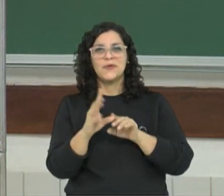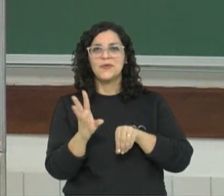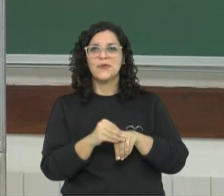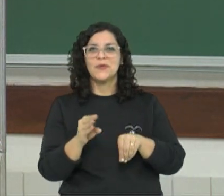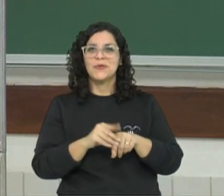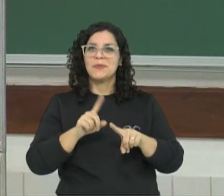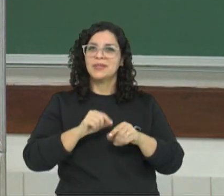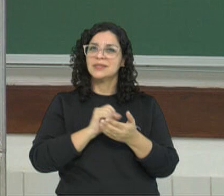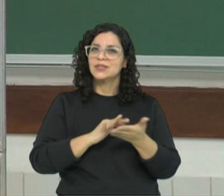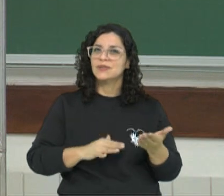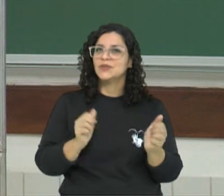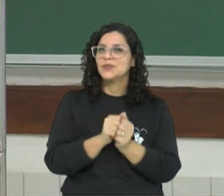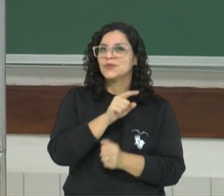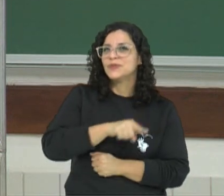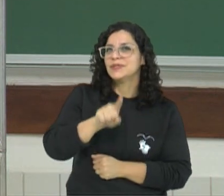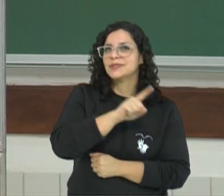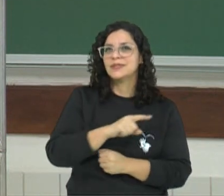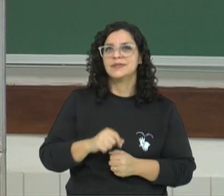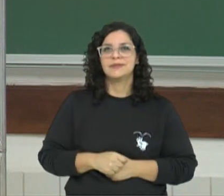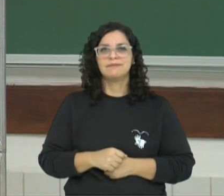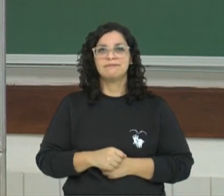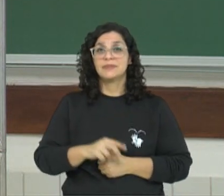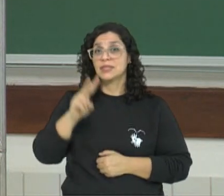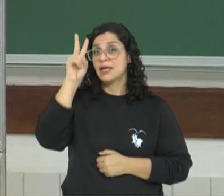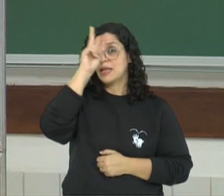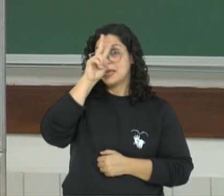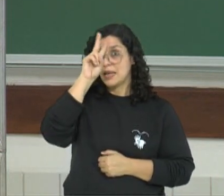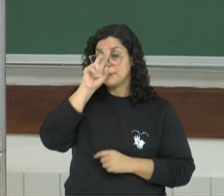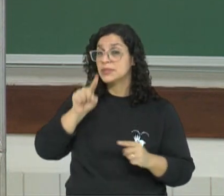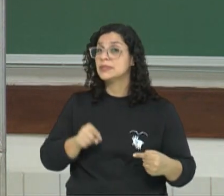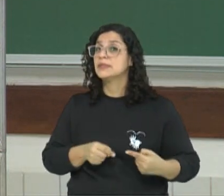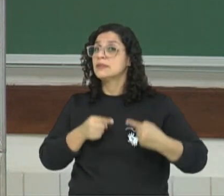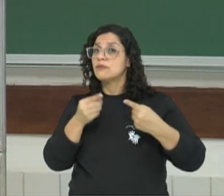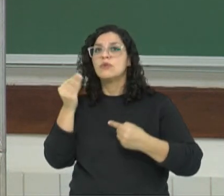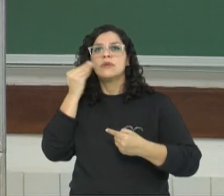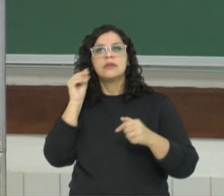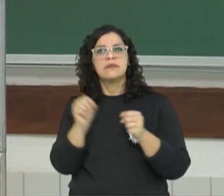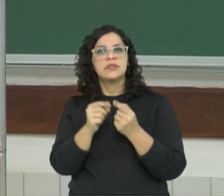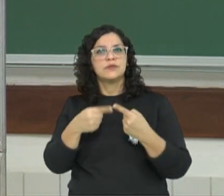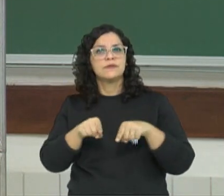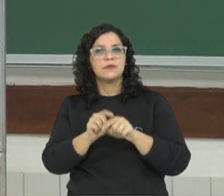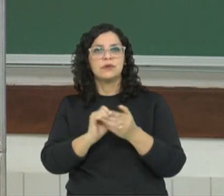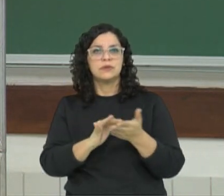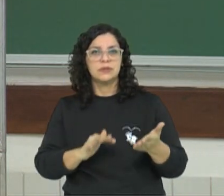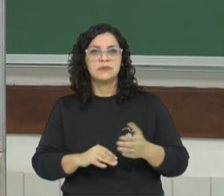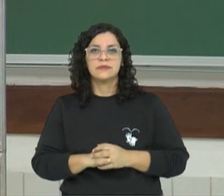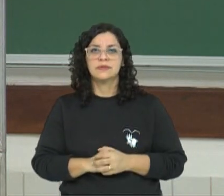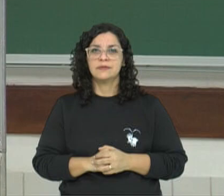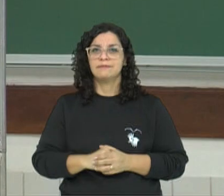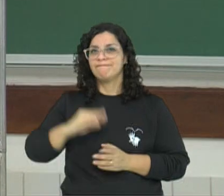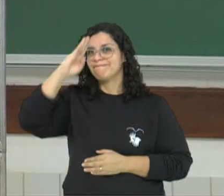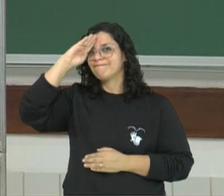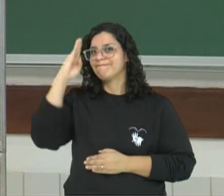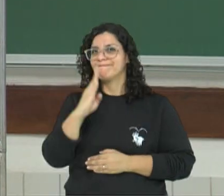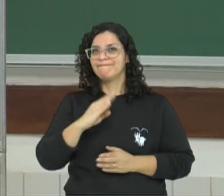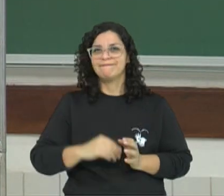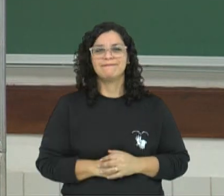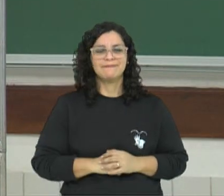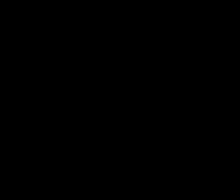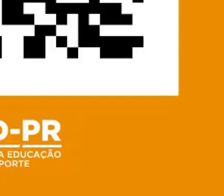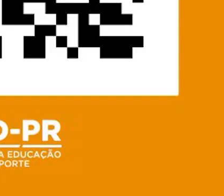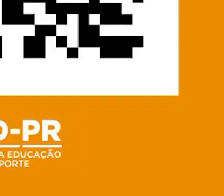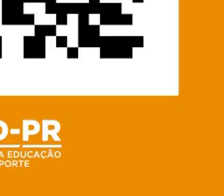fazer mais exercícios com vocês aí. Lembre-se, desafiem-se e façam novamente o exercício. E até mais!